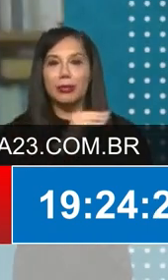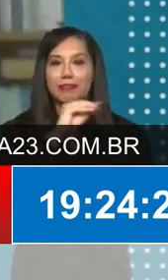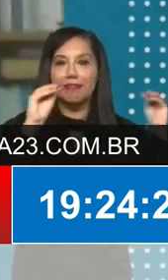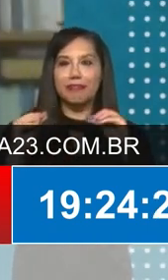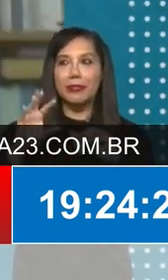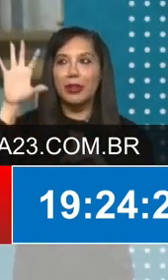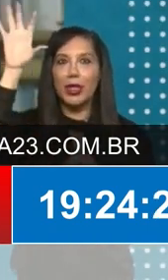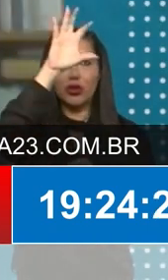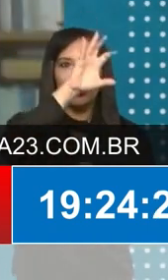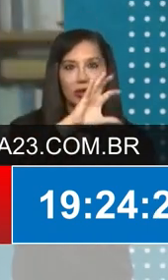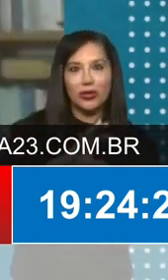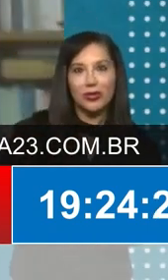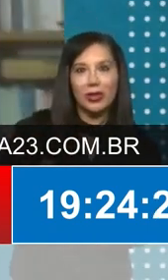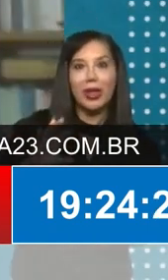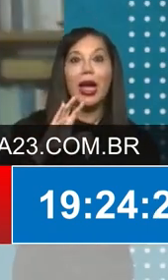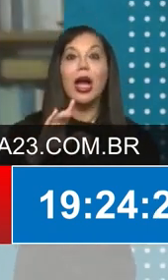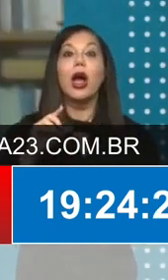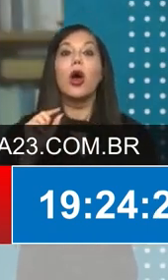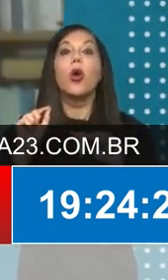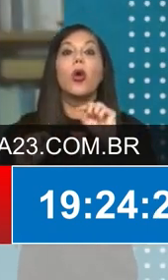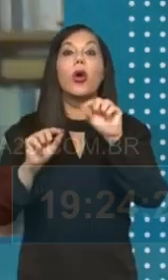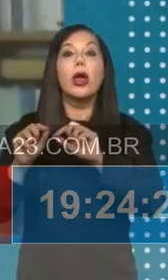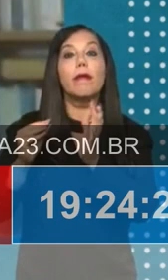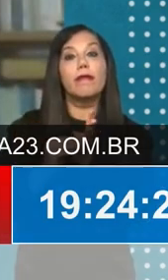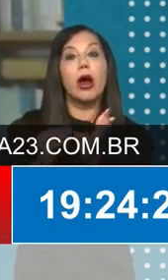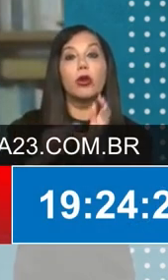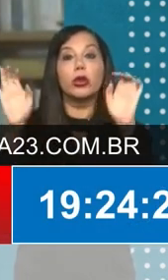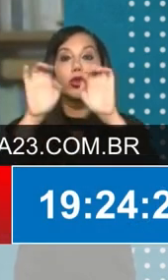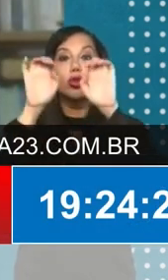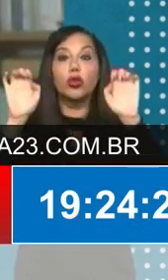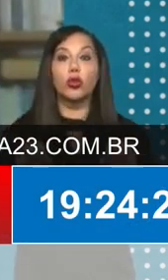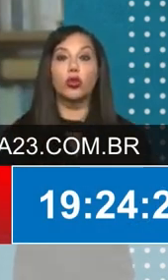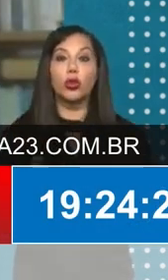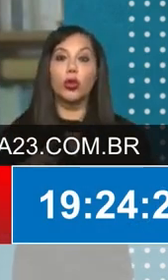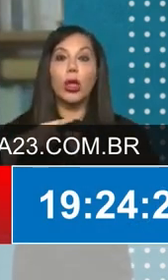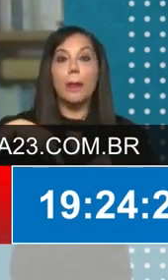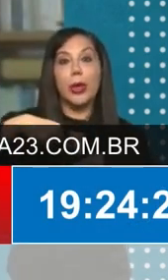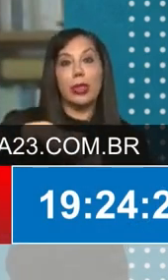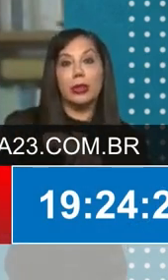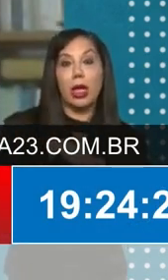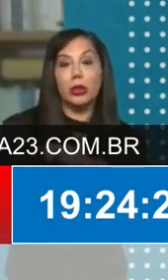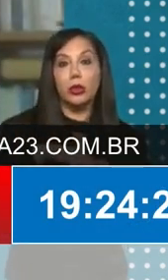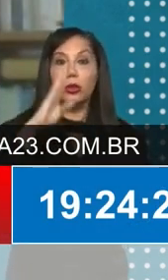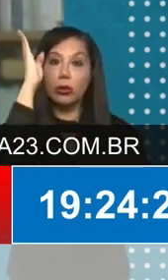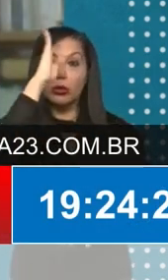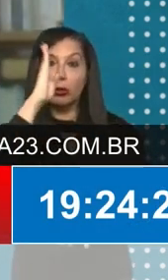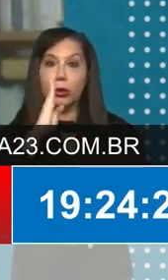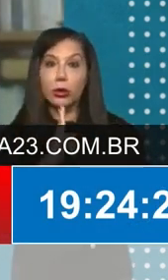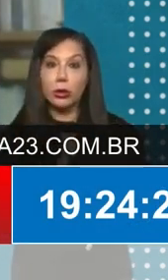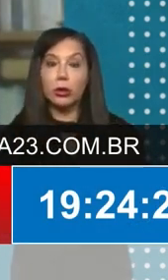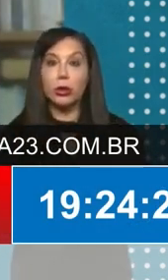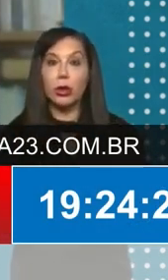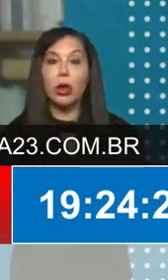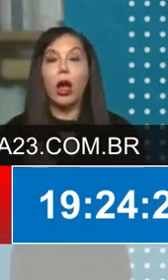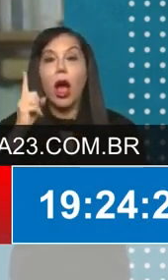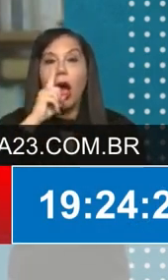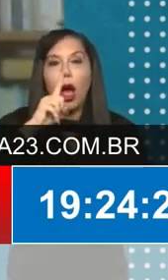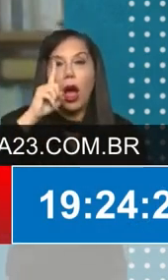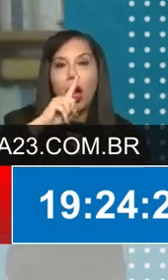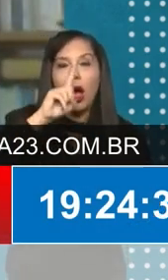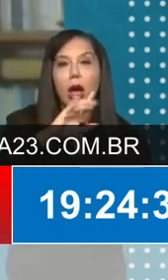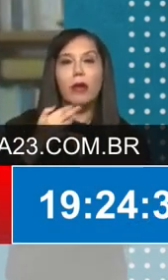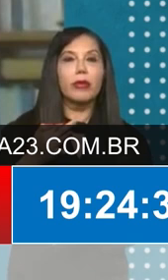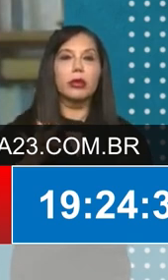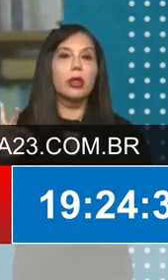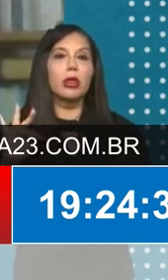eles mostram exatamente que a falta de estrutura que a modalidade tem no Brasil. É muito incipiente, as federações não